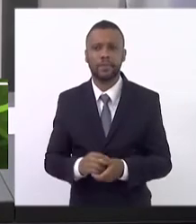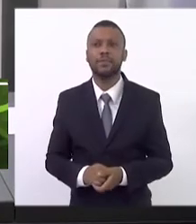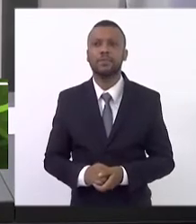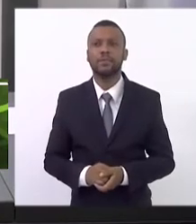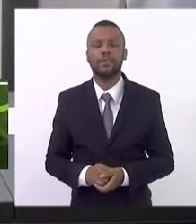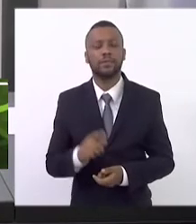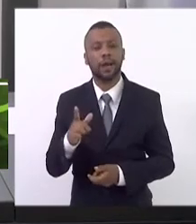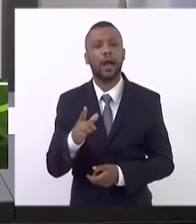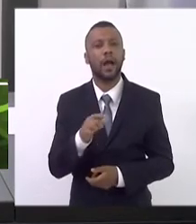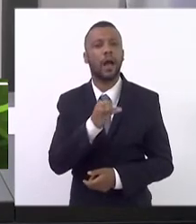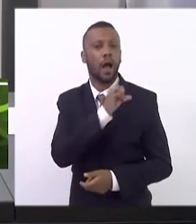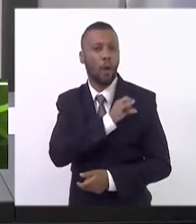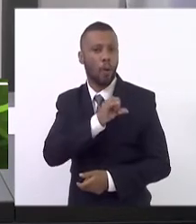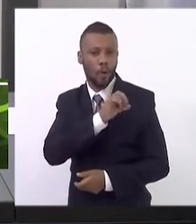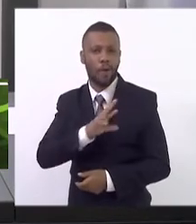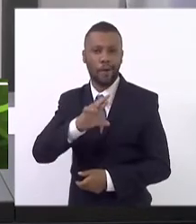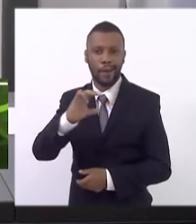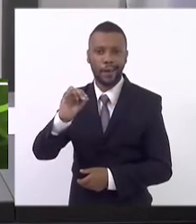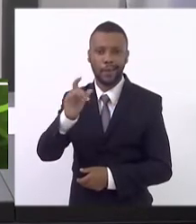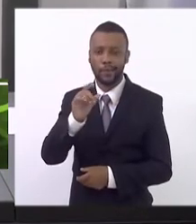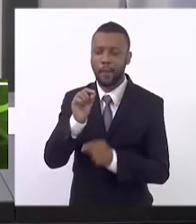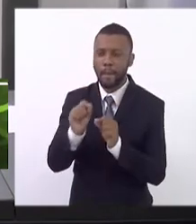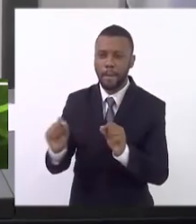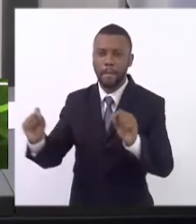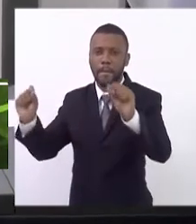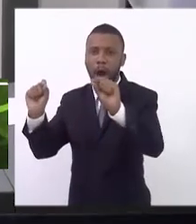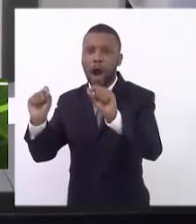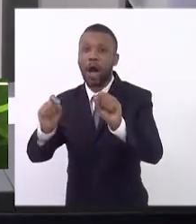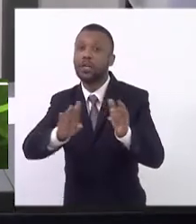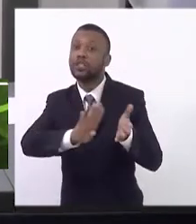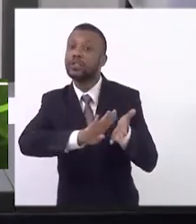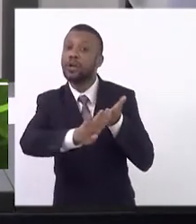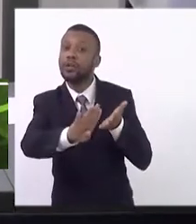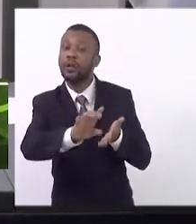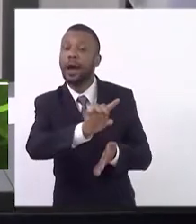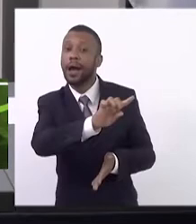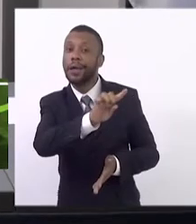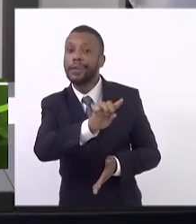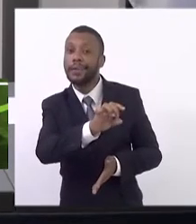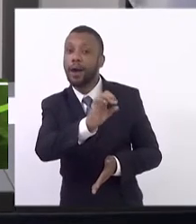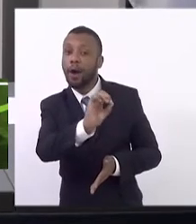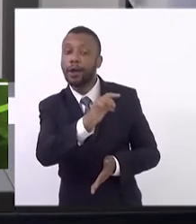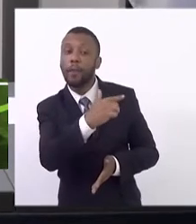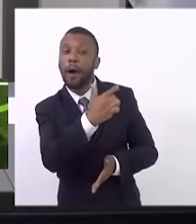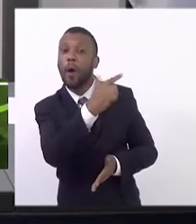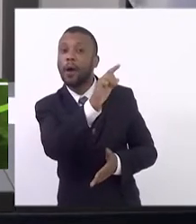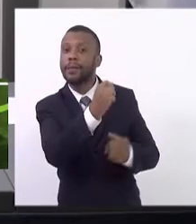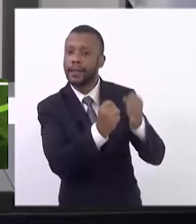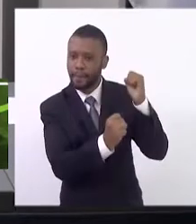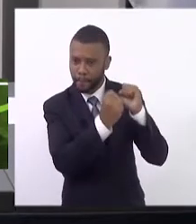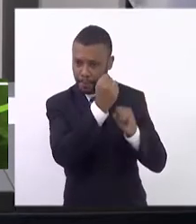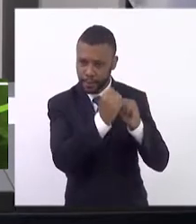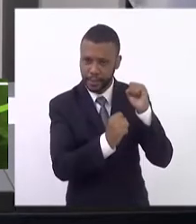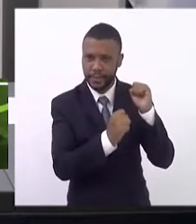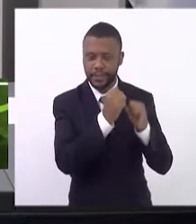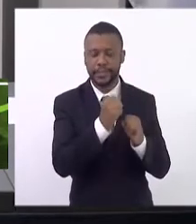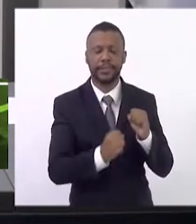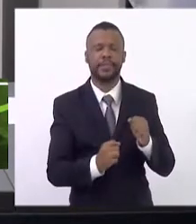a cidade do Rio de Janeiro, retirando a Zona Oeste, que foi uma segunda empresa, esses